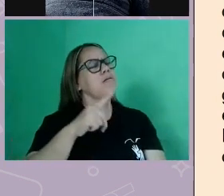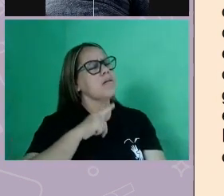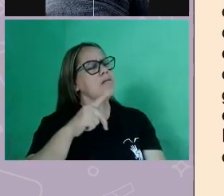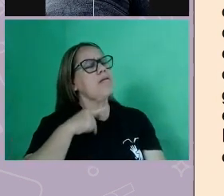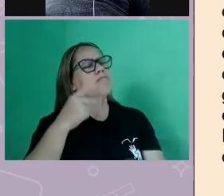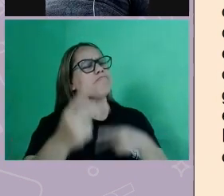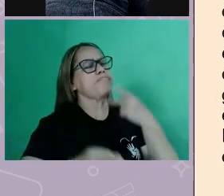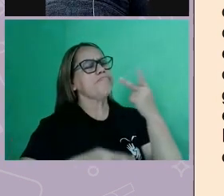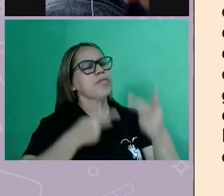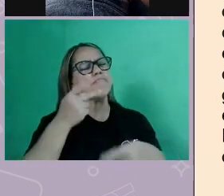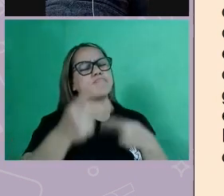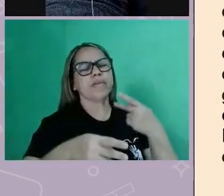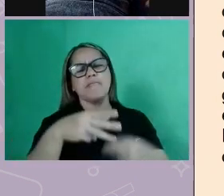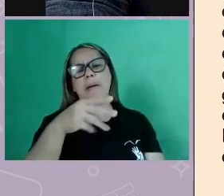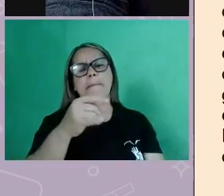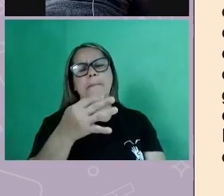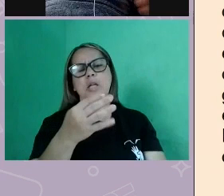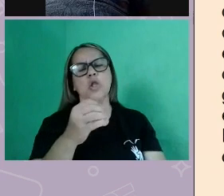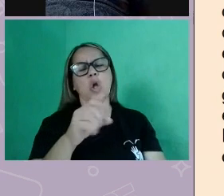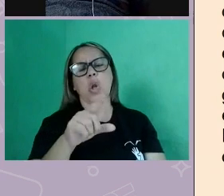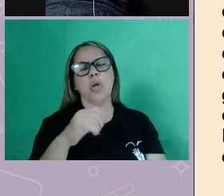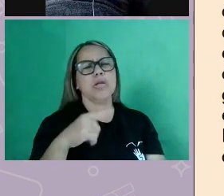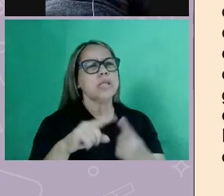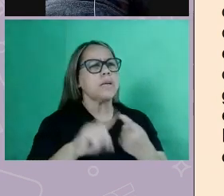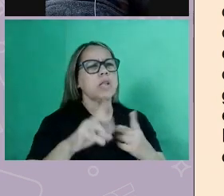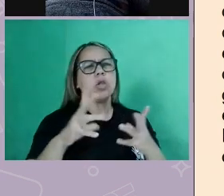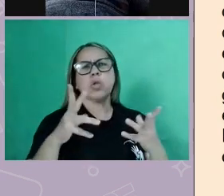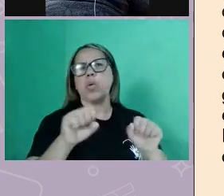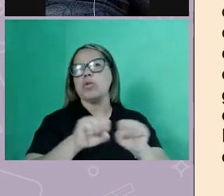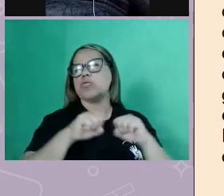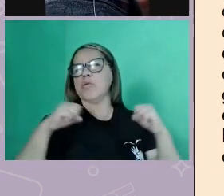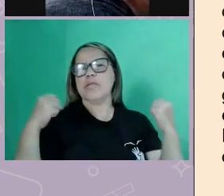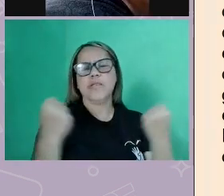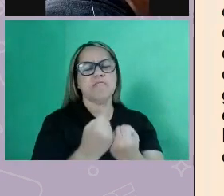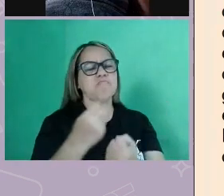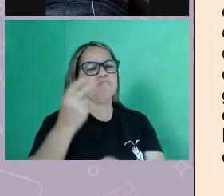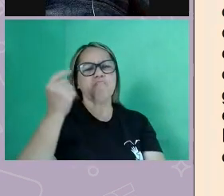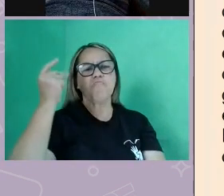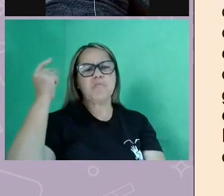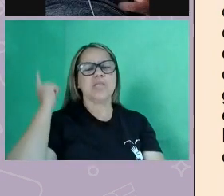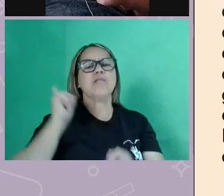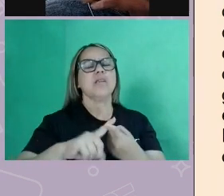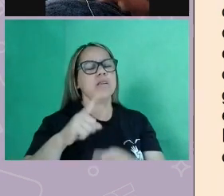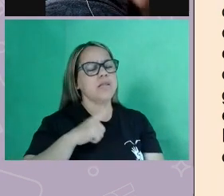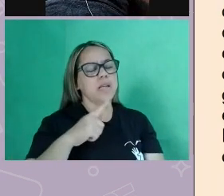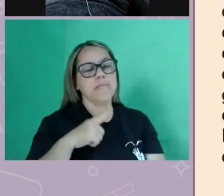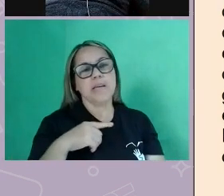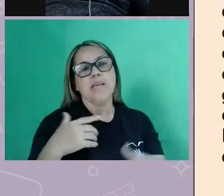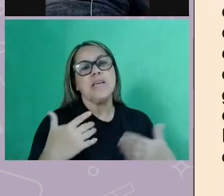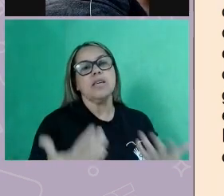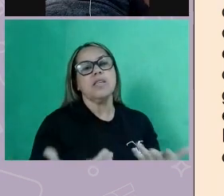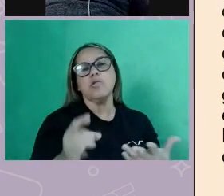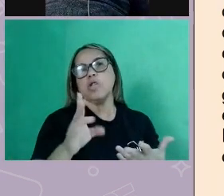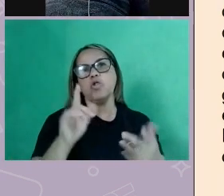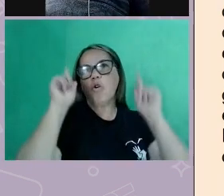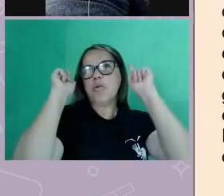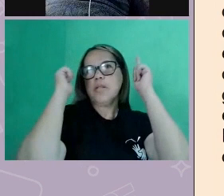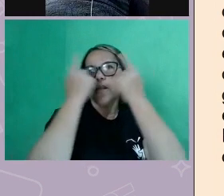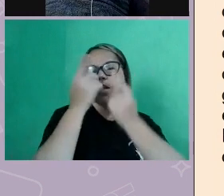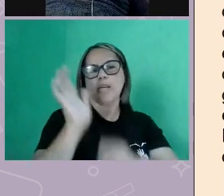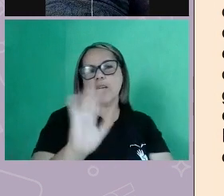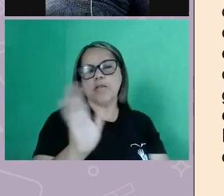como toda sociedade antiga ou pré-histórica ou primitiva então narrativa mitológica não é uma coisa só grega é uma coisa